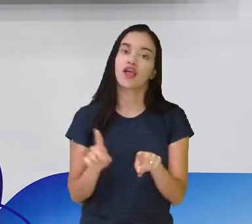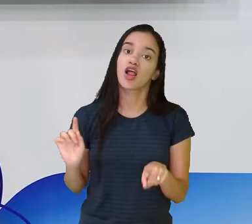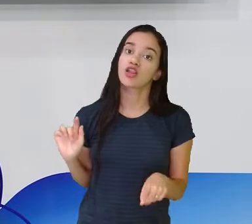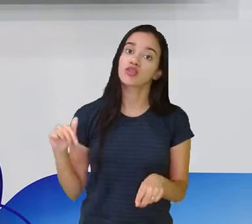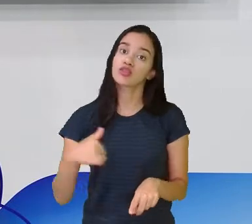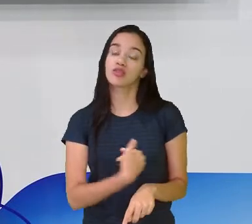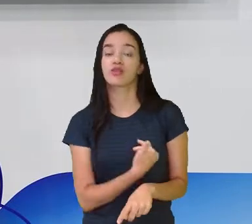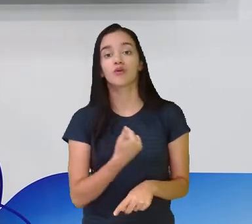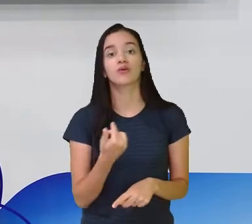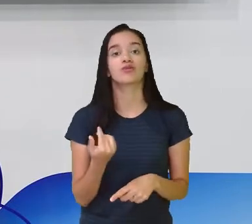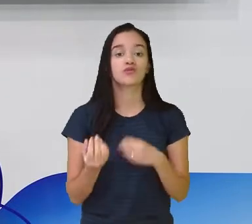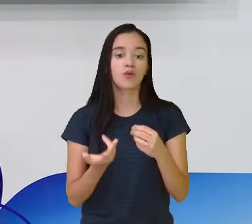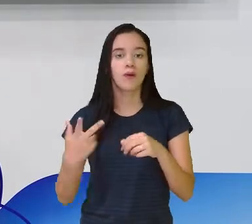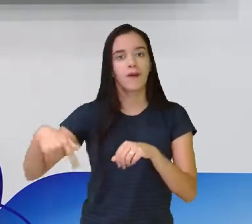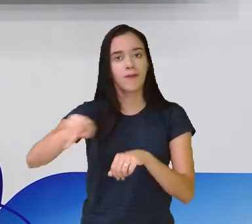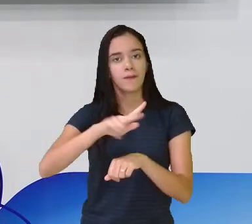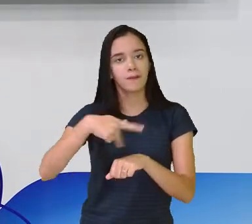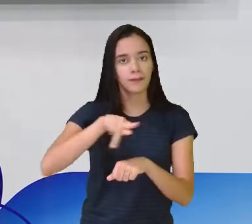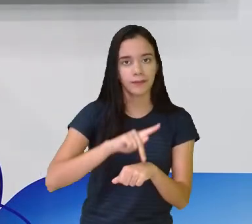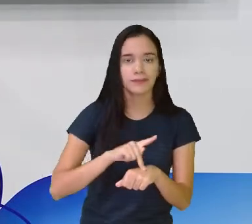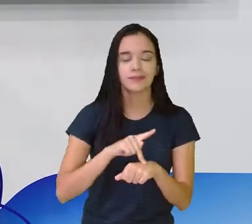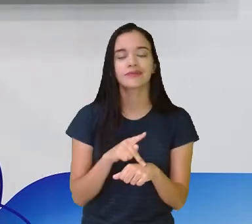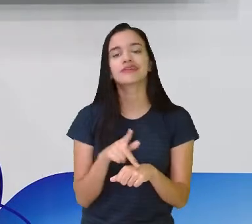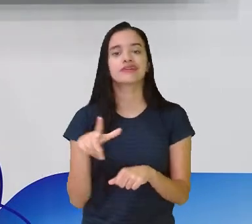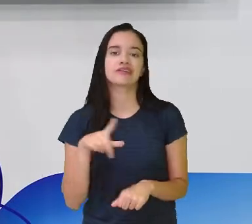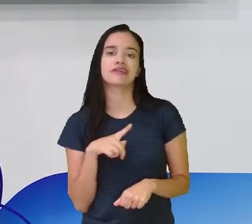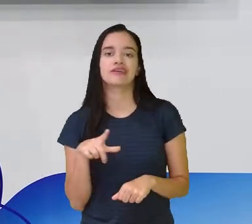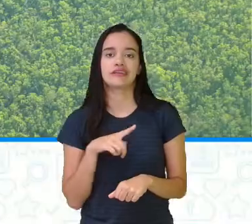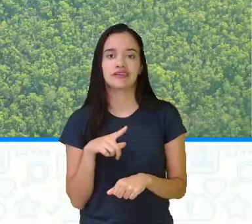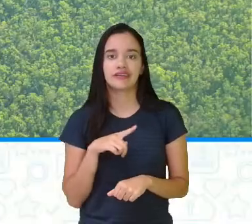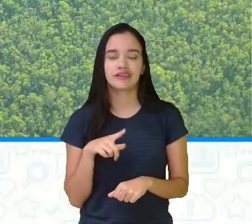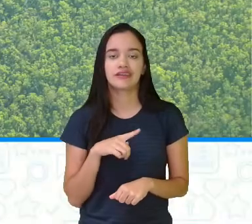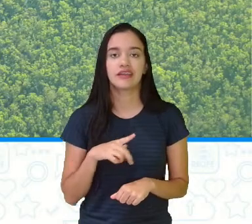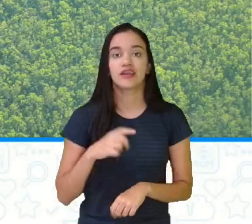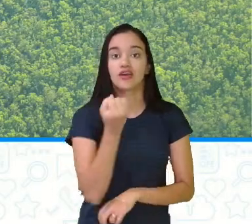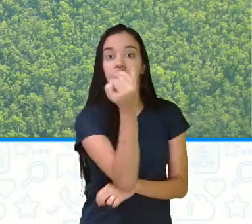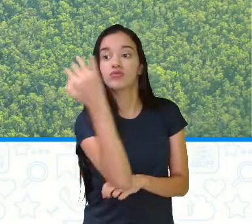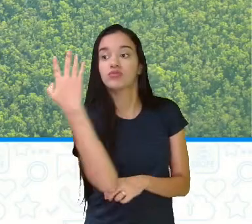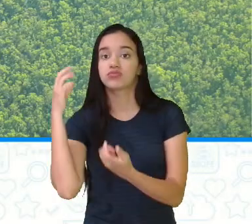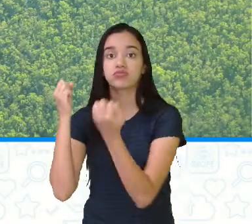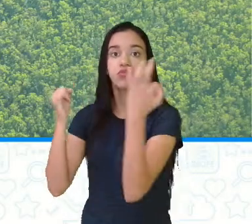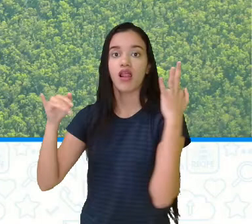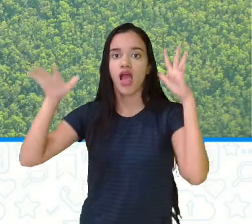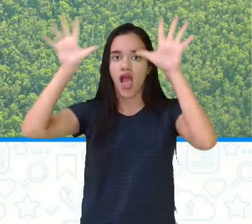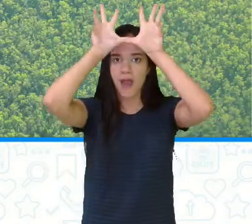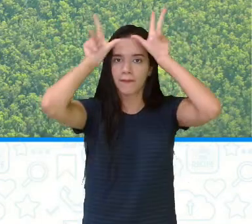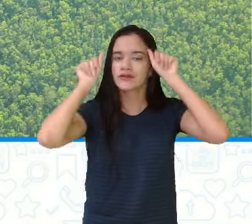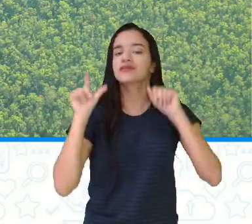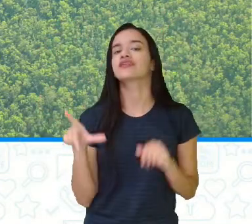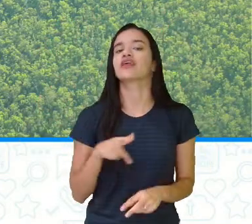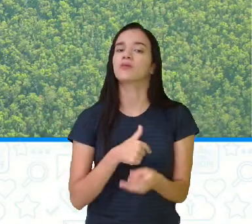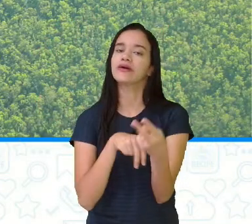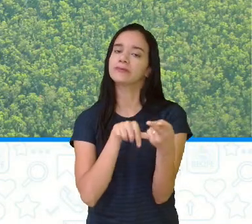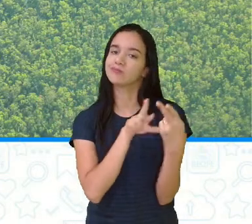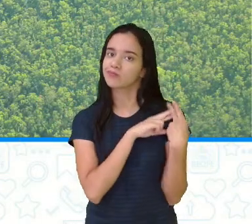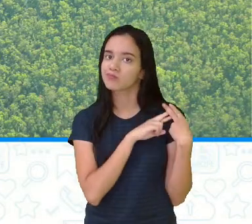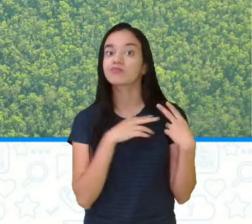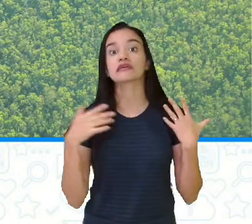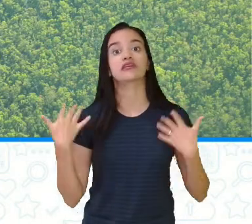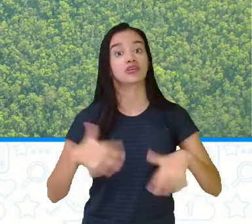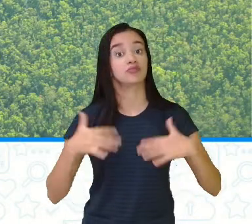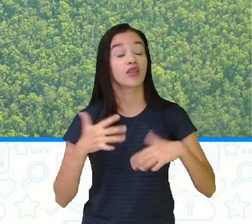nós, como um país que tem aí a maior parte da floresta amazônica, a gente tem uma responsabilidade muito